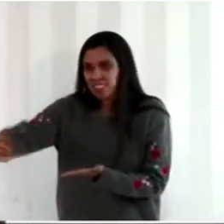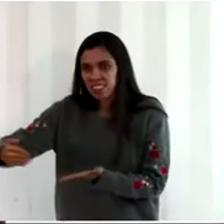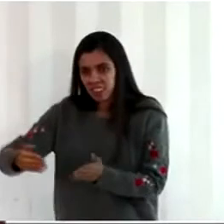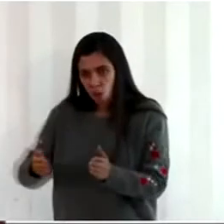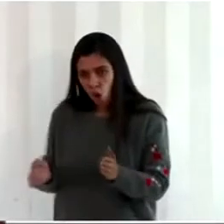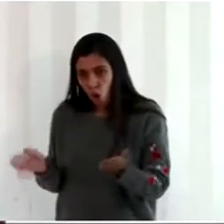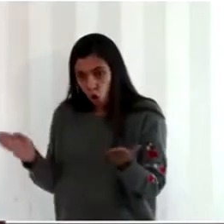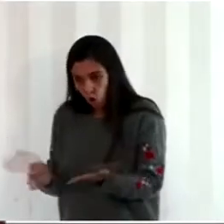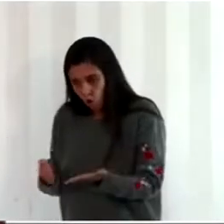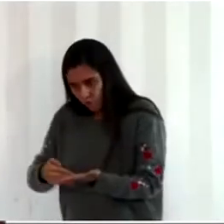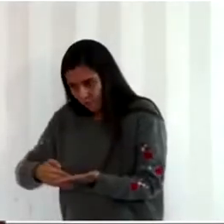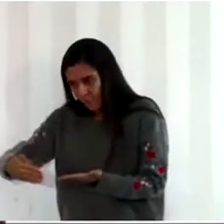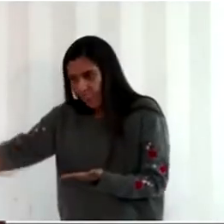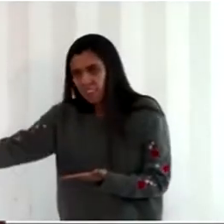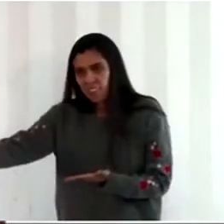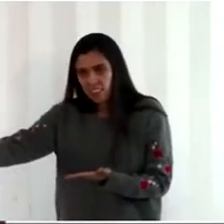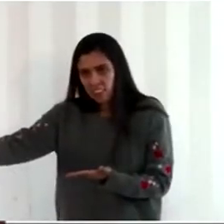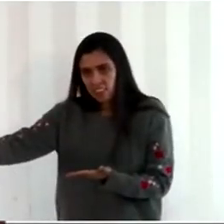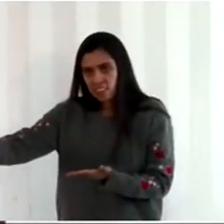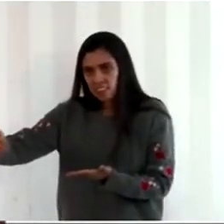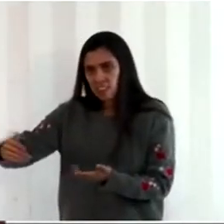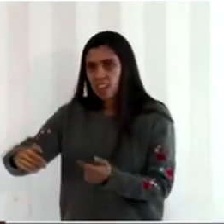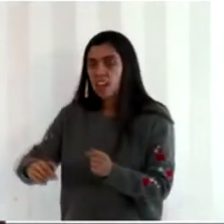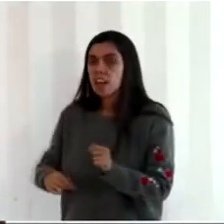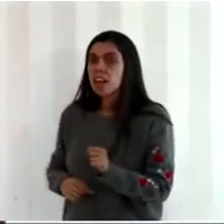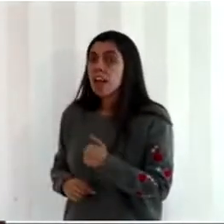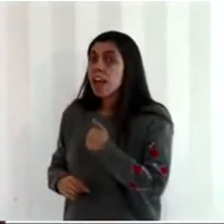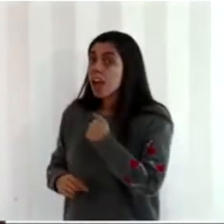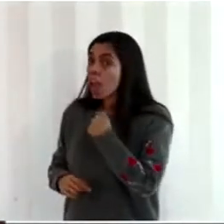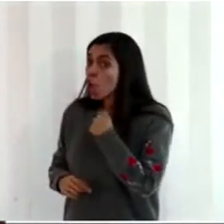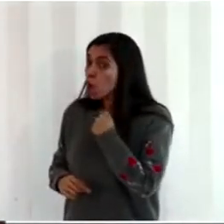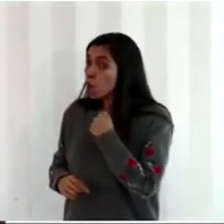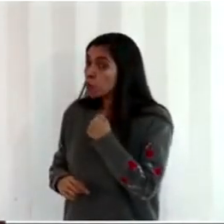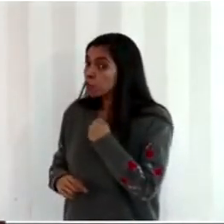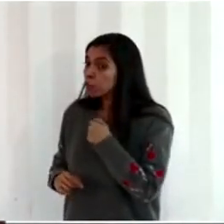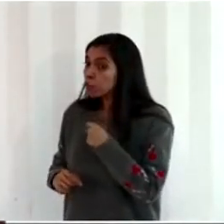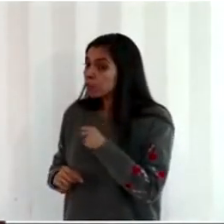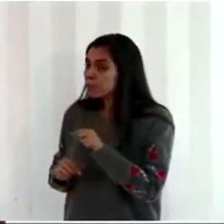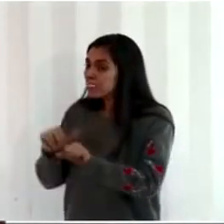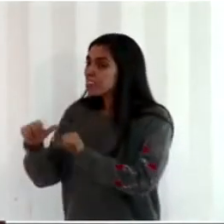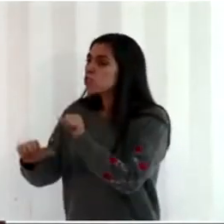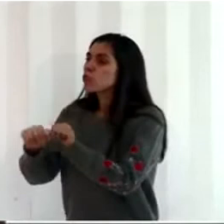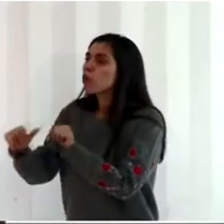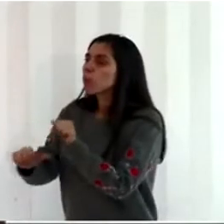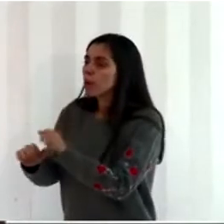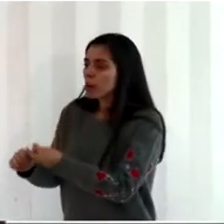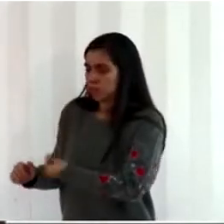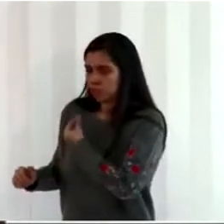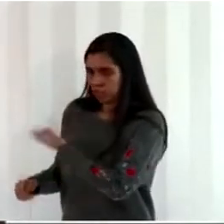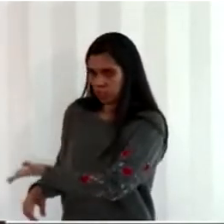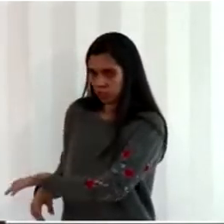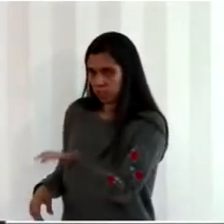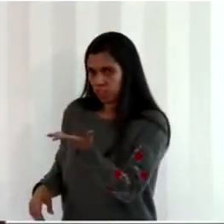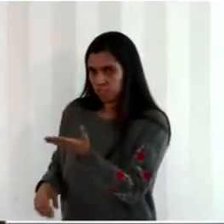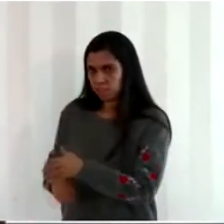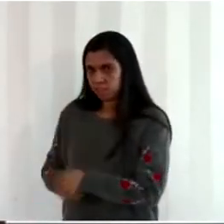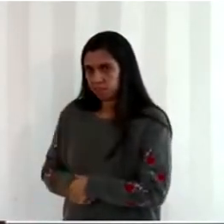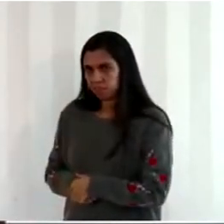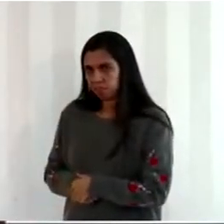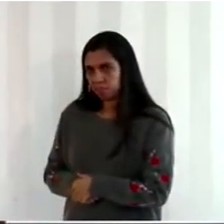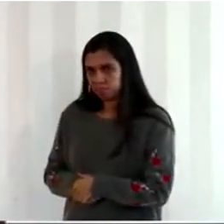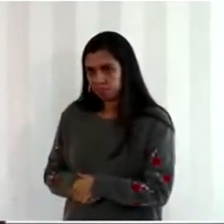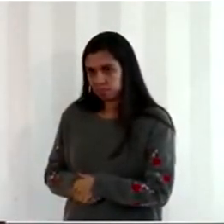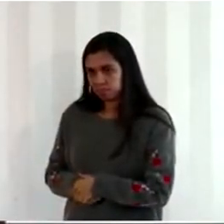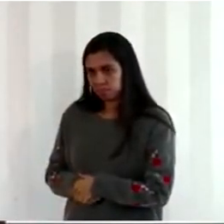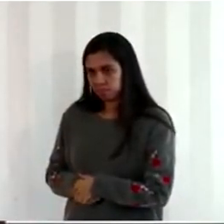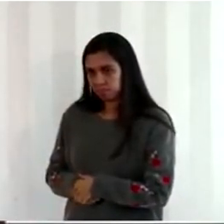os estudiosos, eles estavam no período de plantar, mas havia uma expectativa, será que vai dar colheita? Será que nós vamos